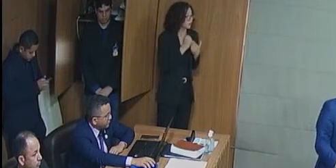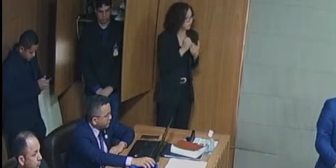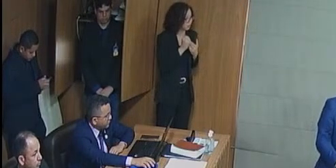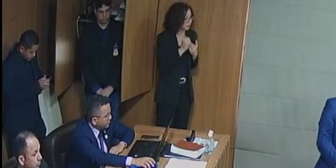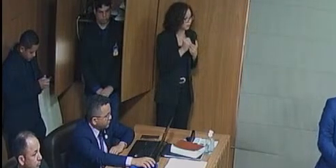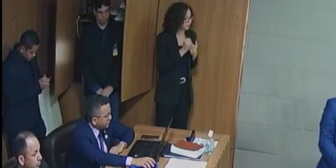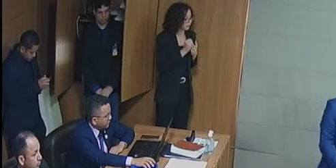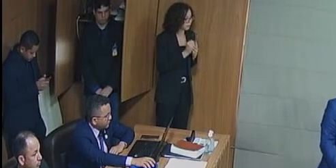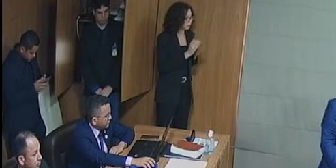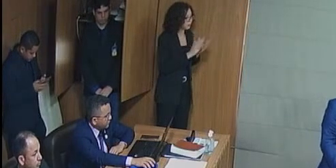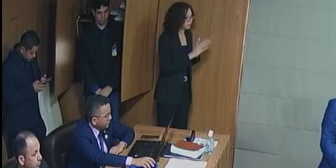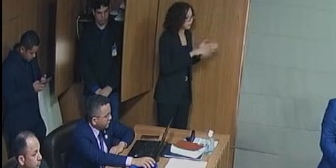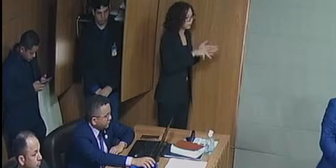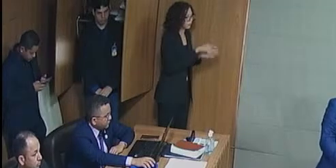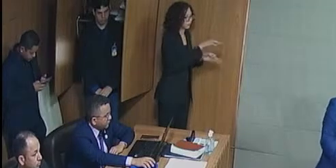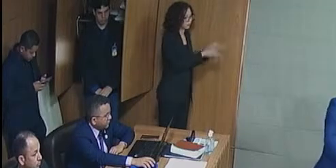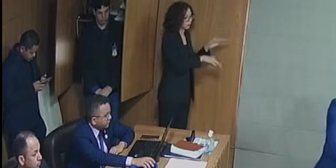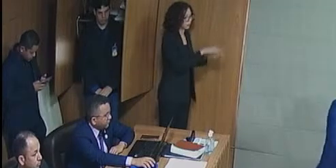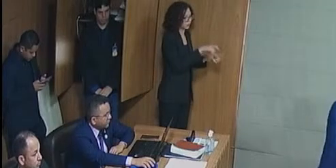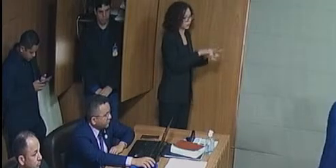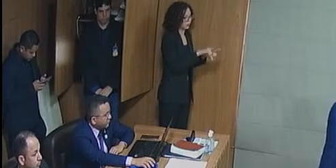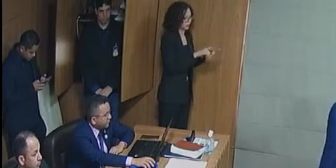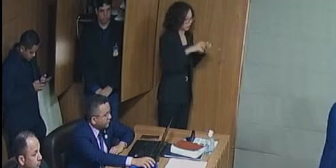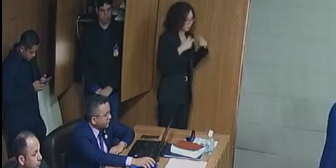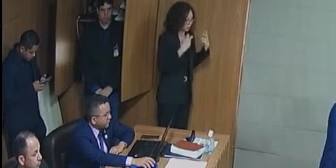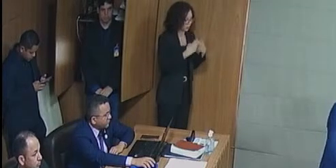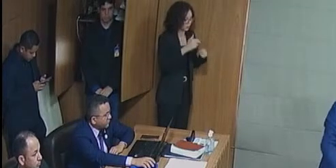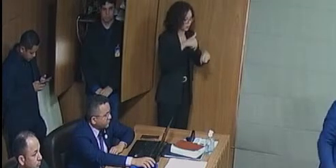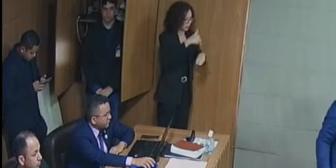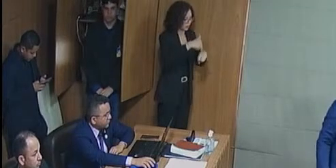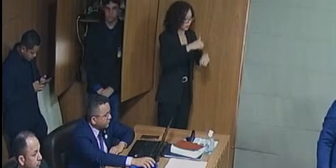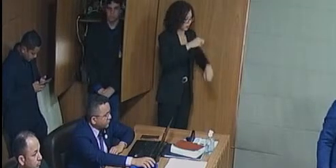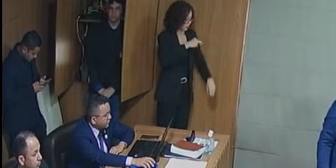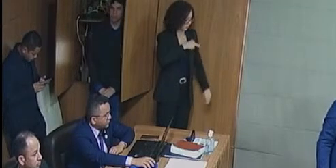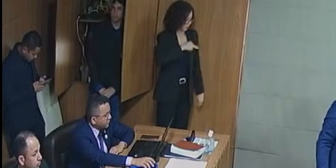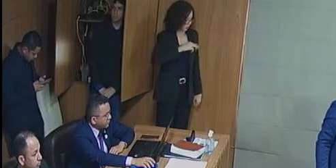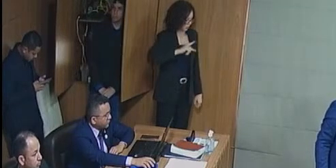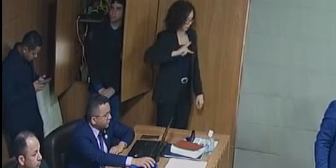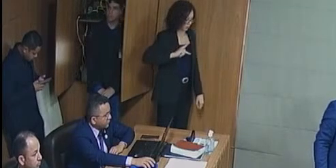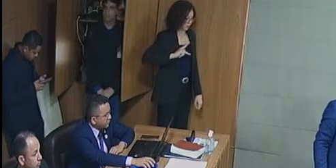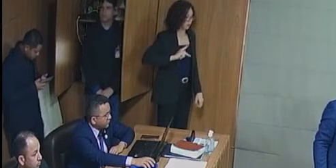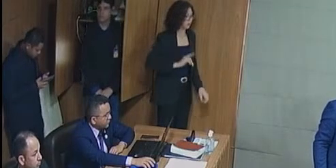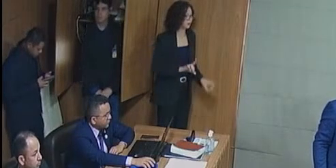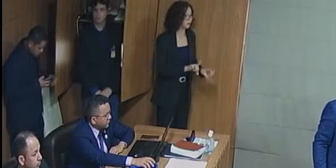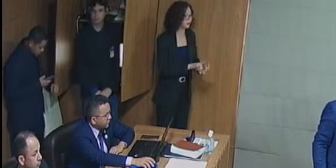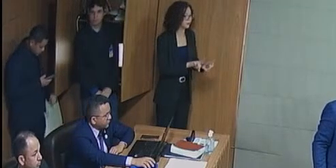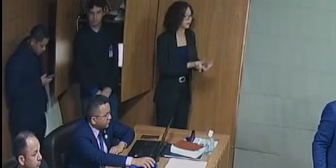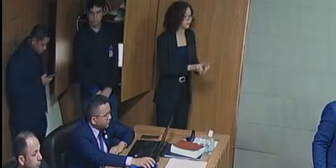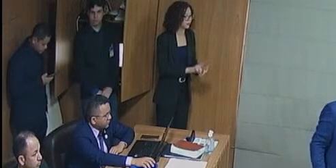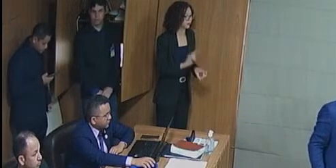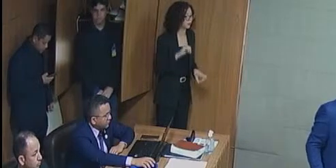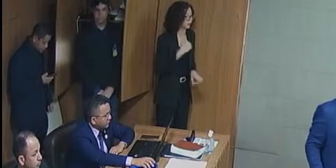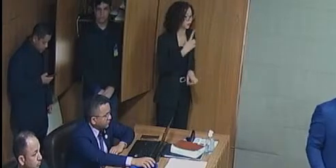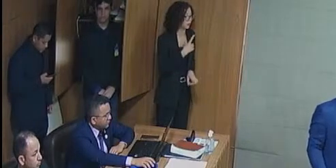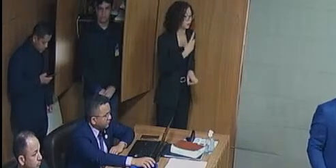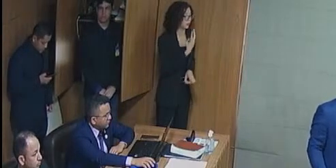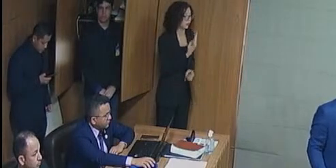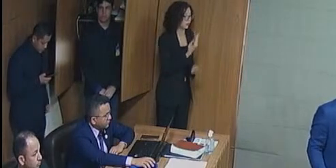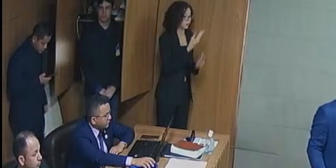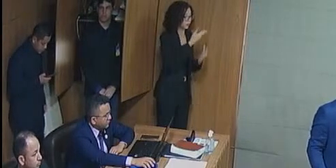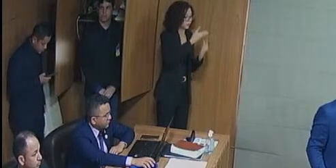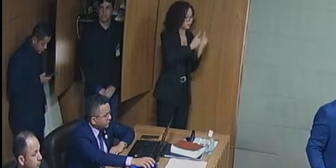Justiça do Conselho Nacional do Ministério Público estamos com duas